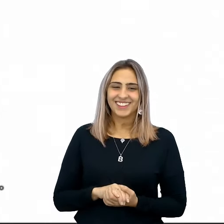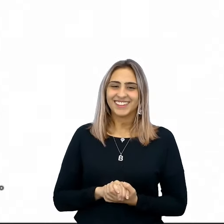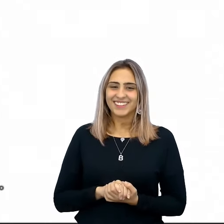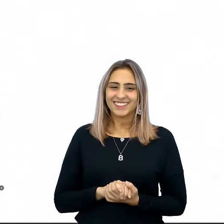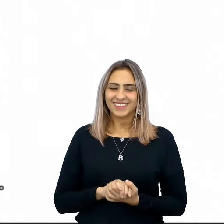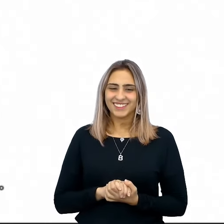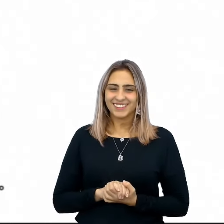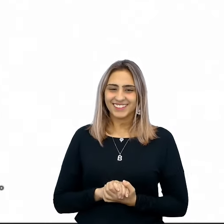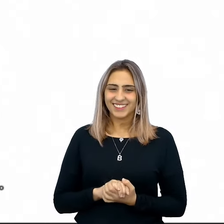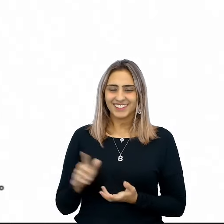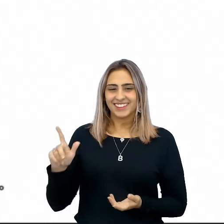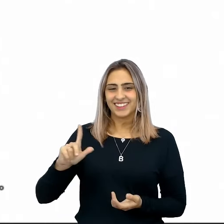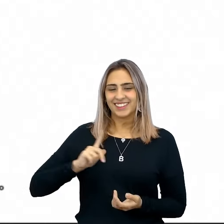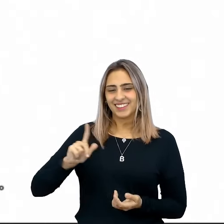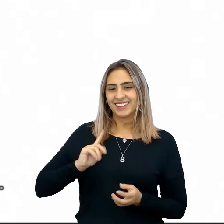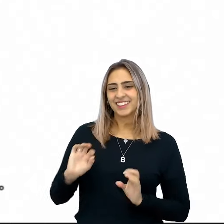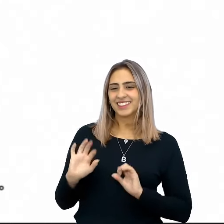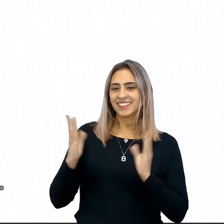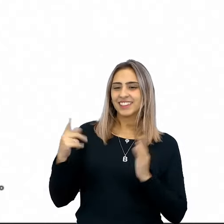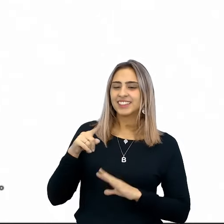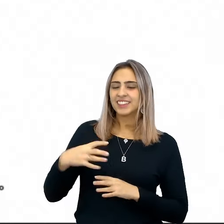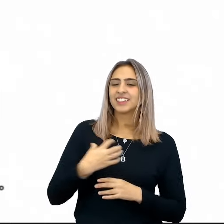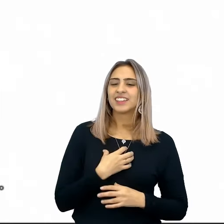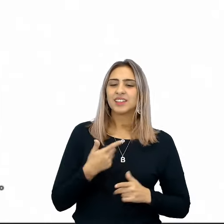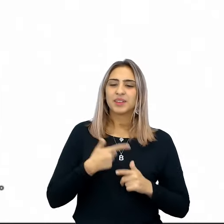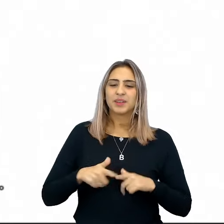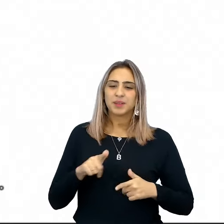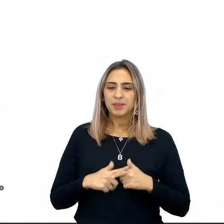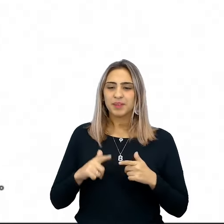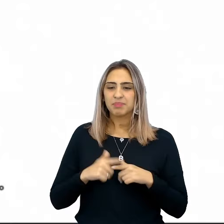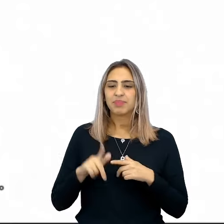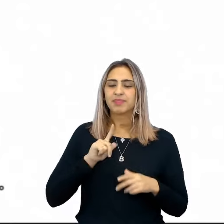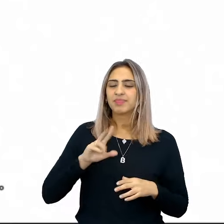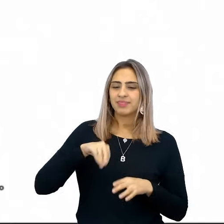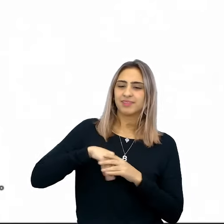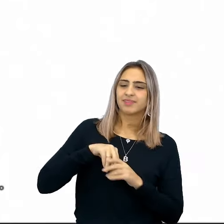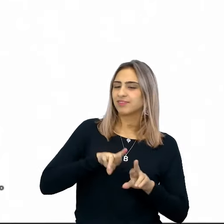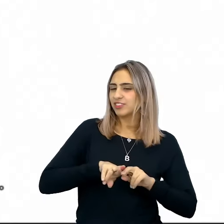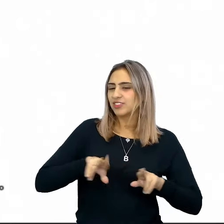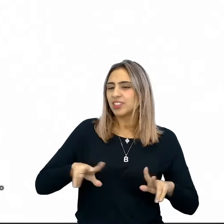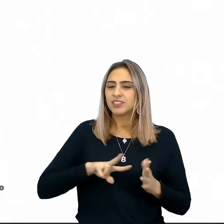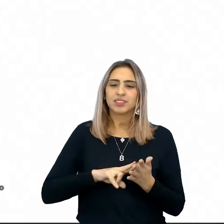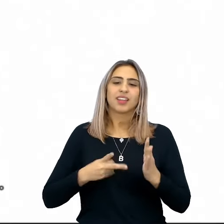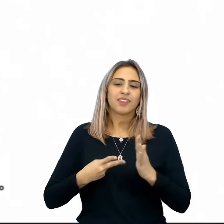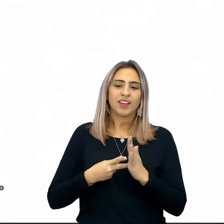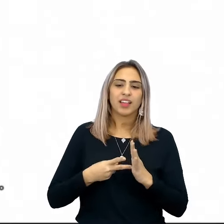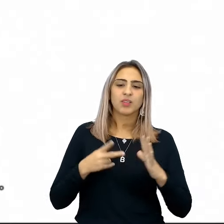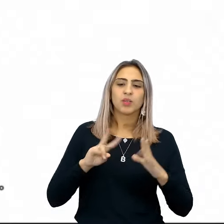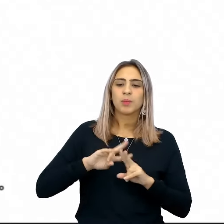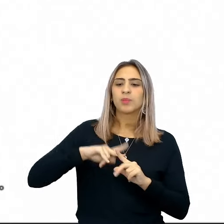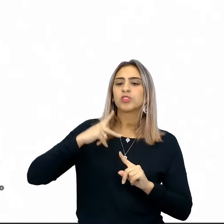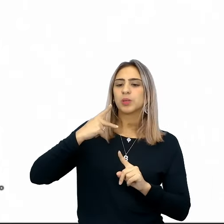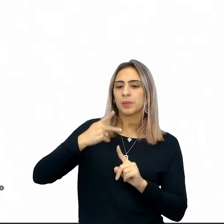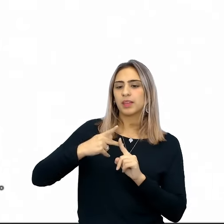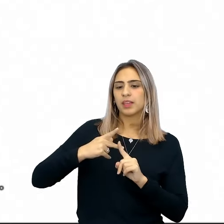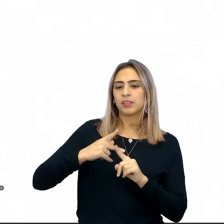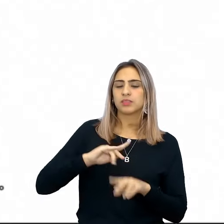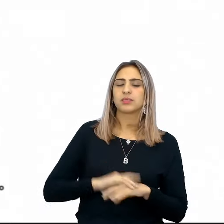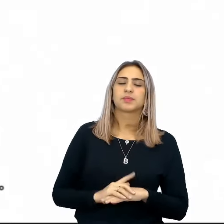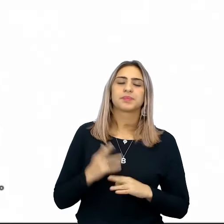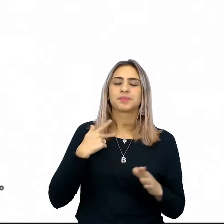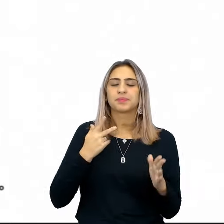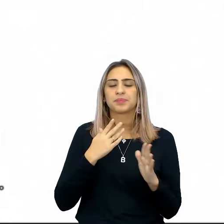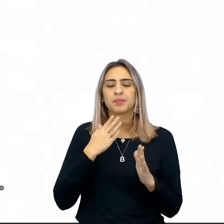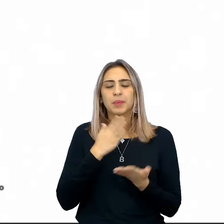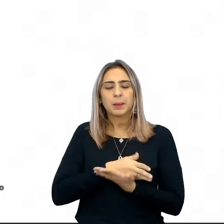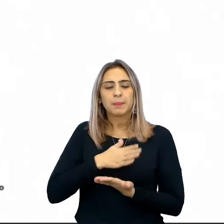e resolver a situação problema envolvendo diferentes significados da multiplicação, né, adição de